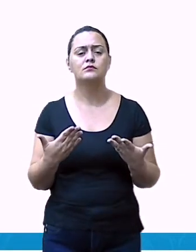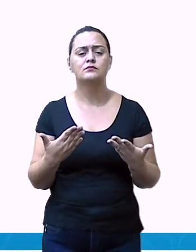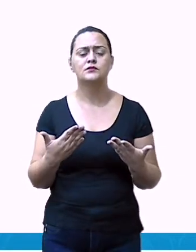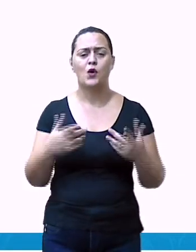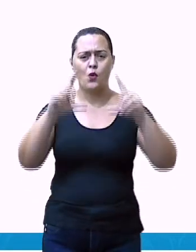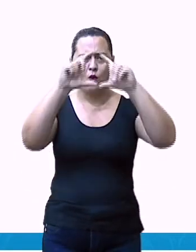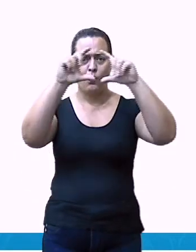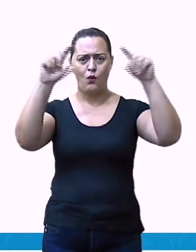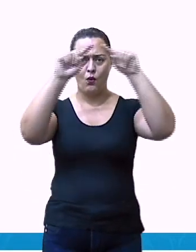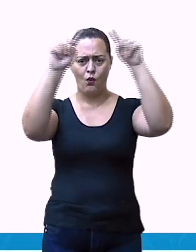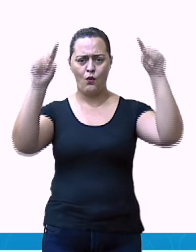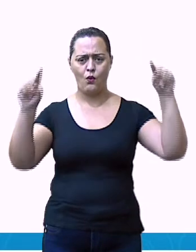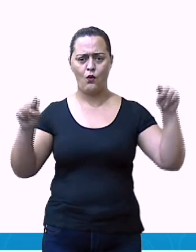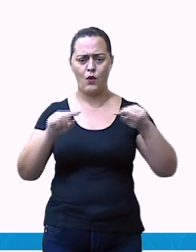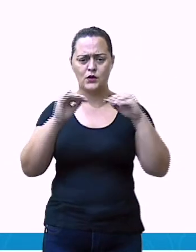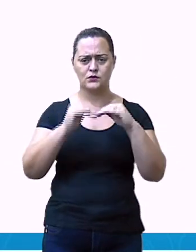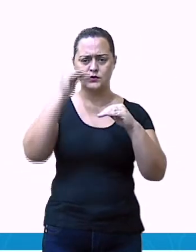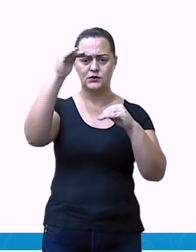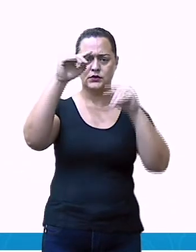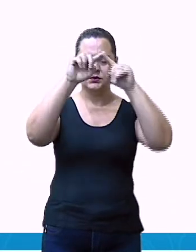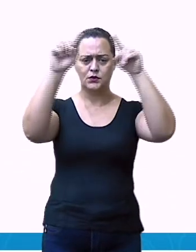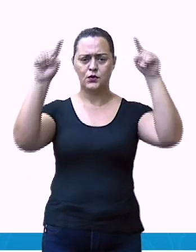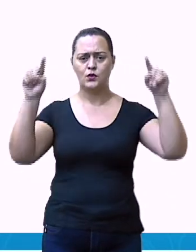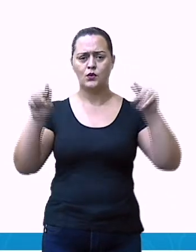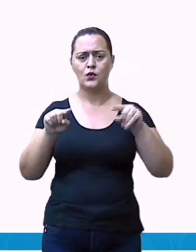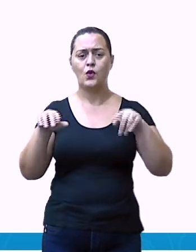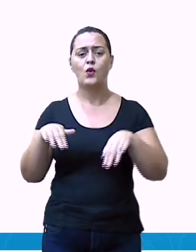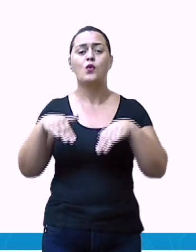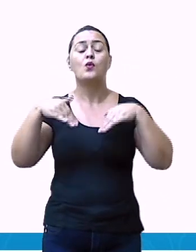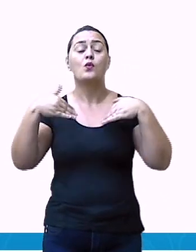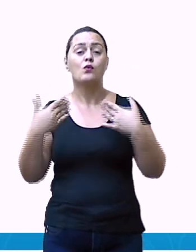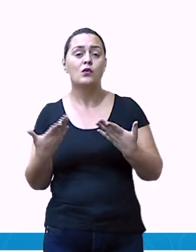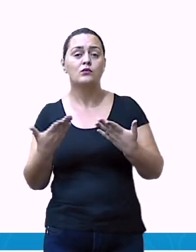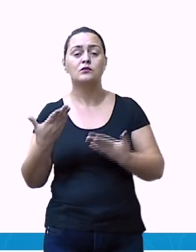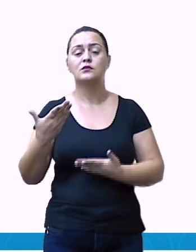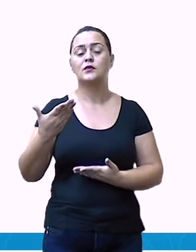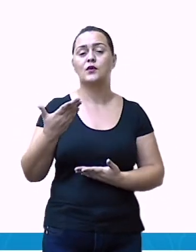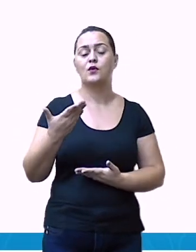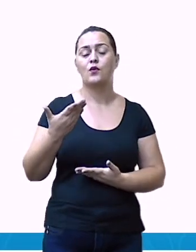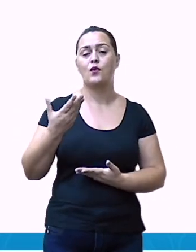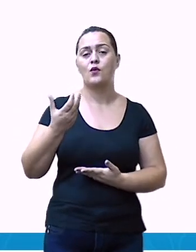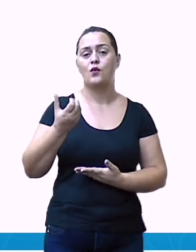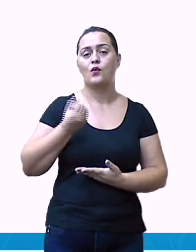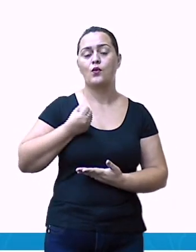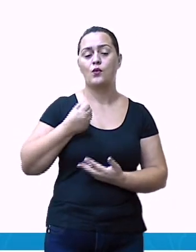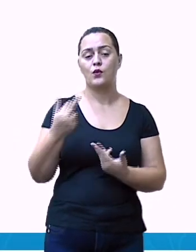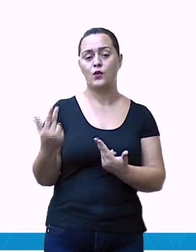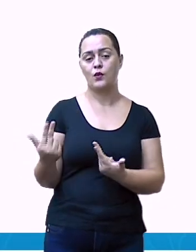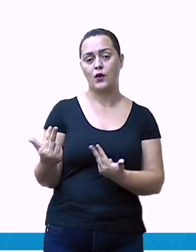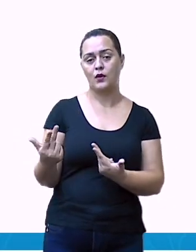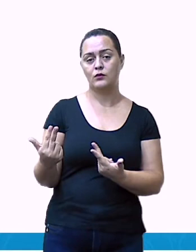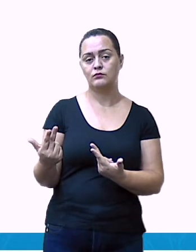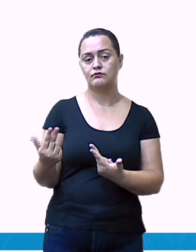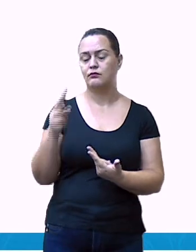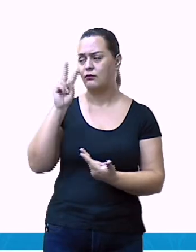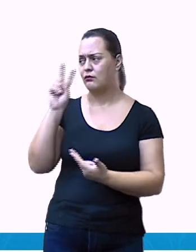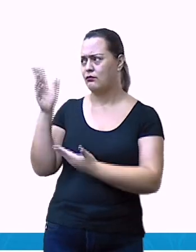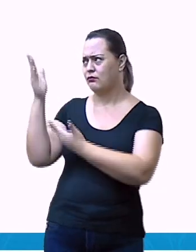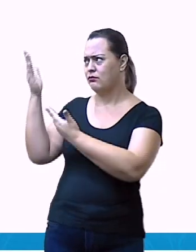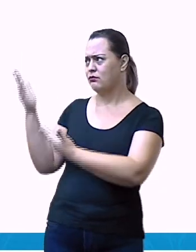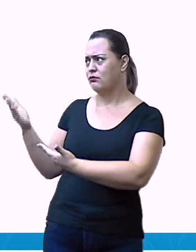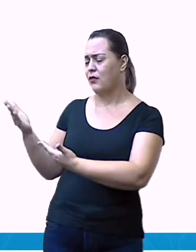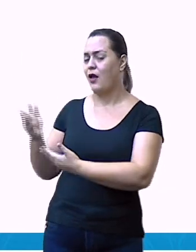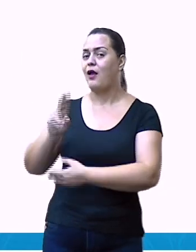olha, a terceira questão vai ter exatamente essa pontuação que ele não conseguiu. Portanto,